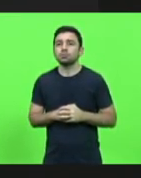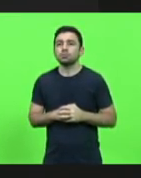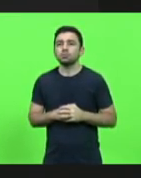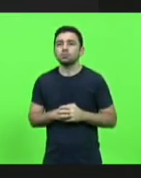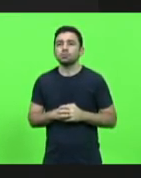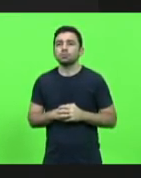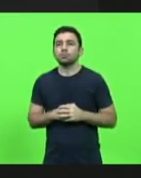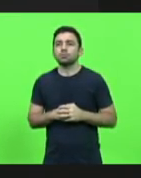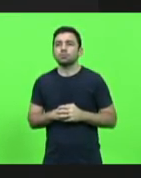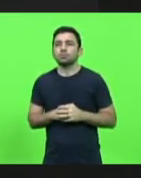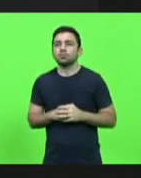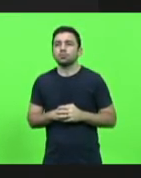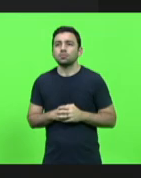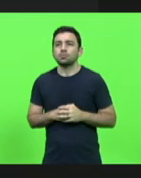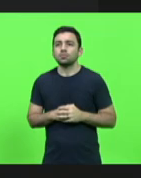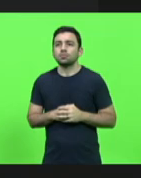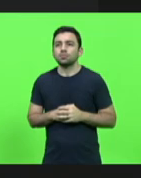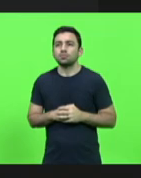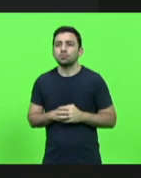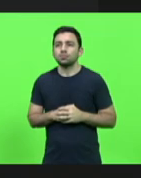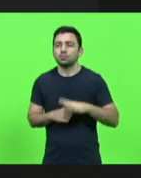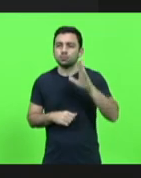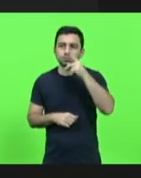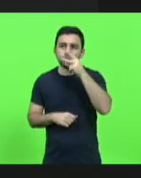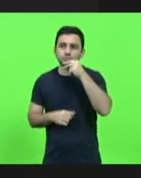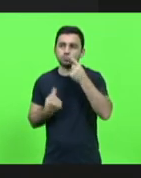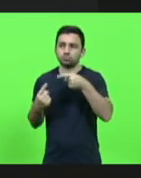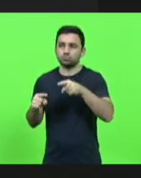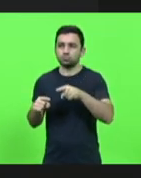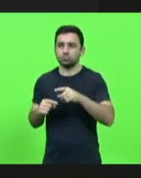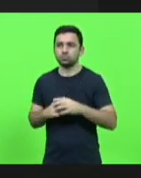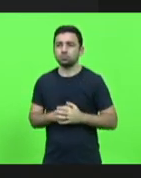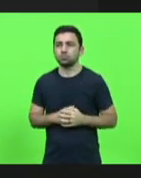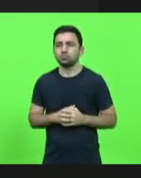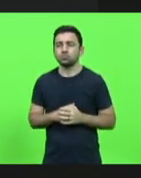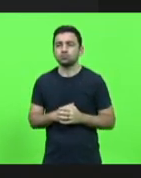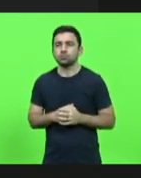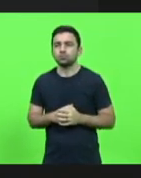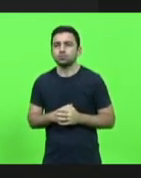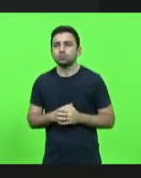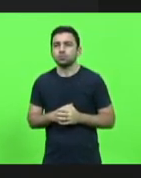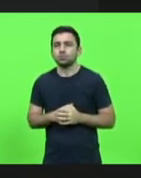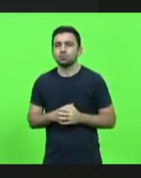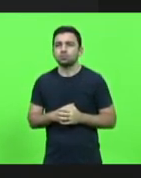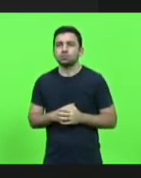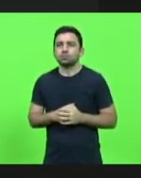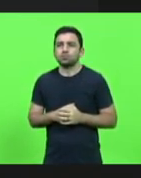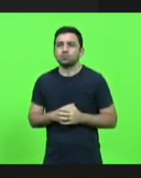deputado. Presidente, o que deputado Kennedy vota contra? Pois não, deputado Kennedy.